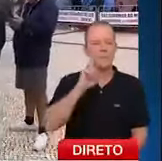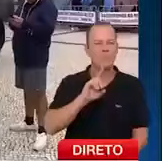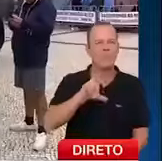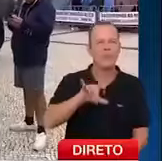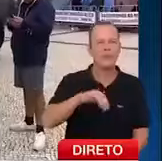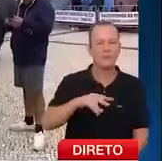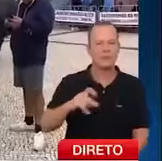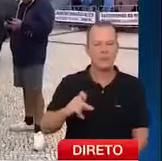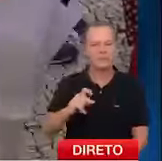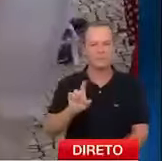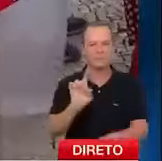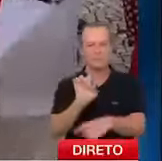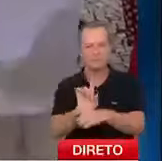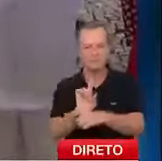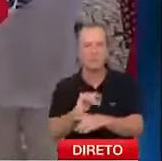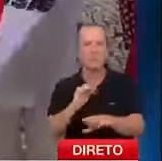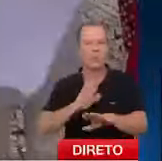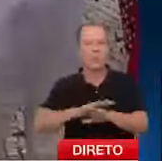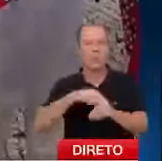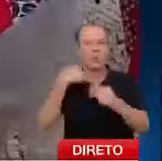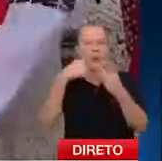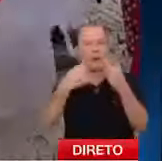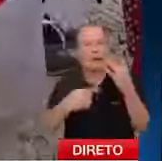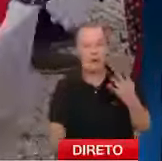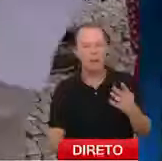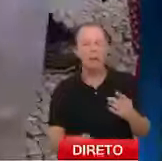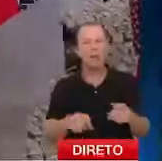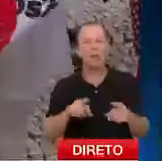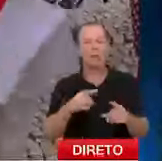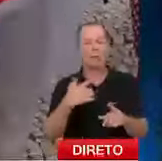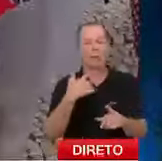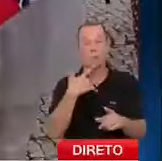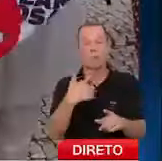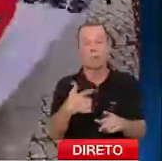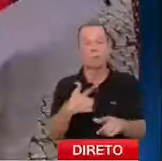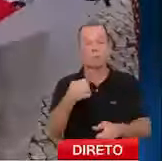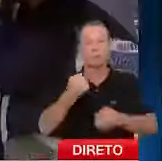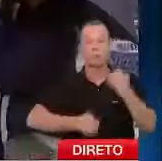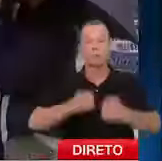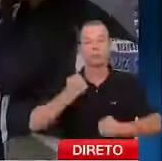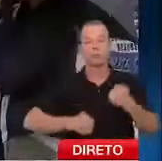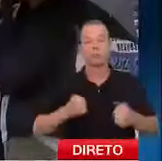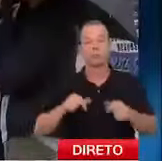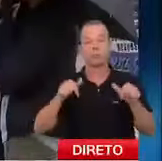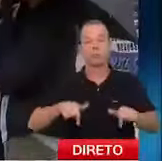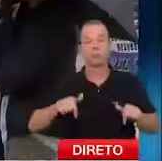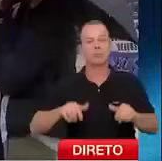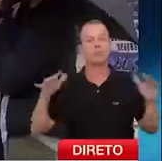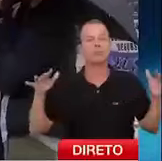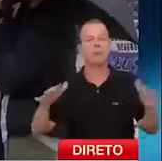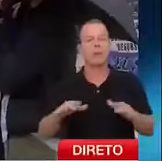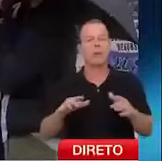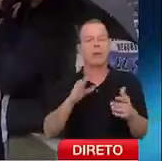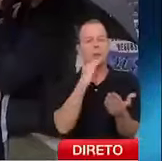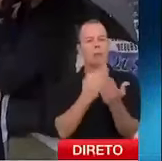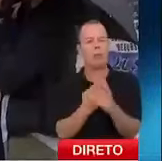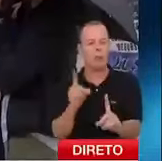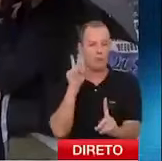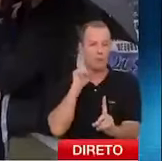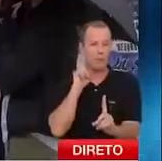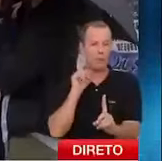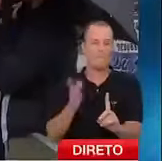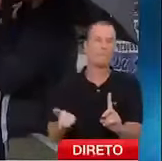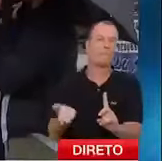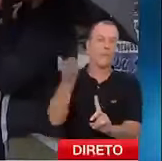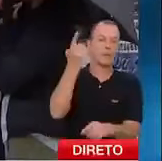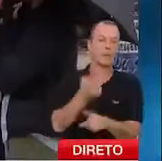todos destes fatores esta ação estas ações a que estamos a assistir hoje ganham uma importância ainda maior